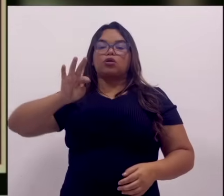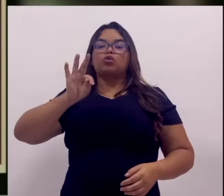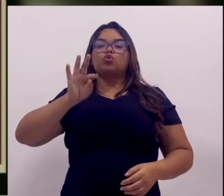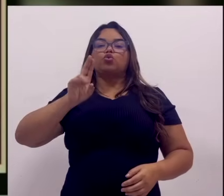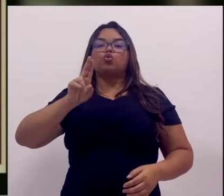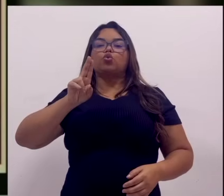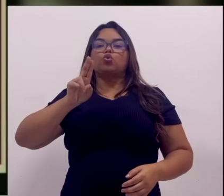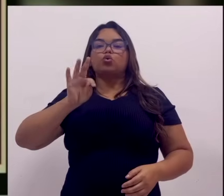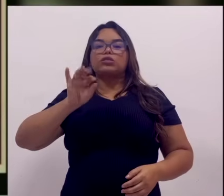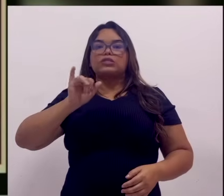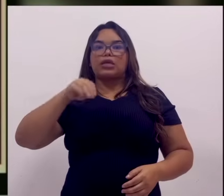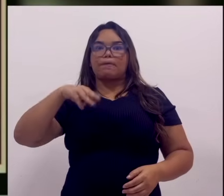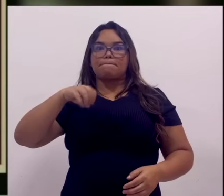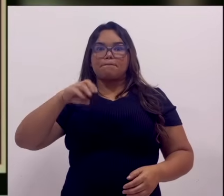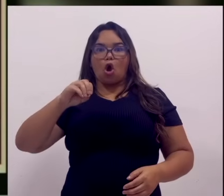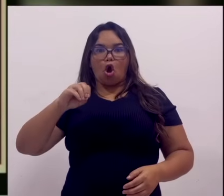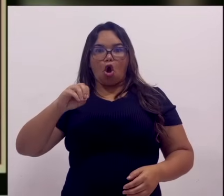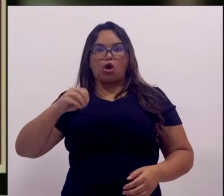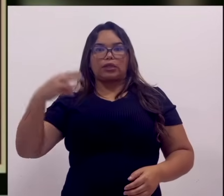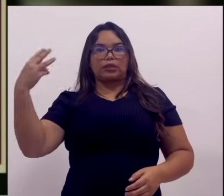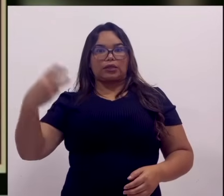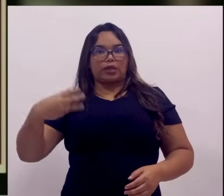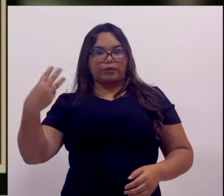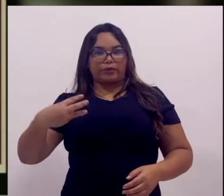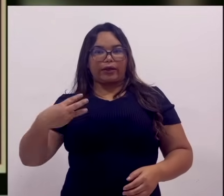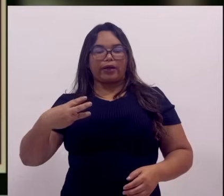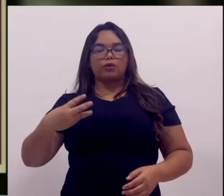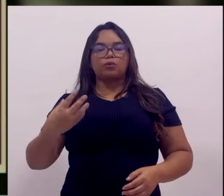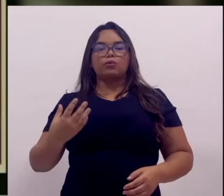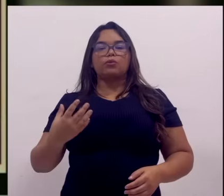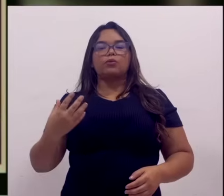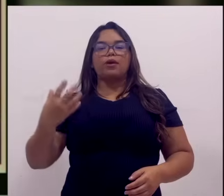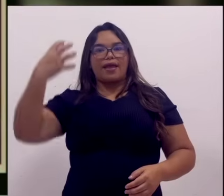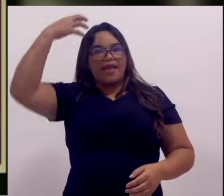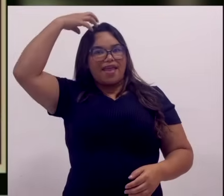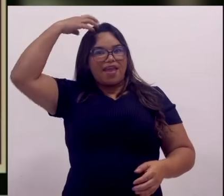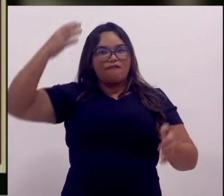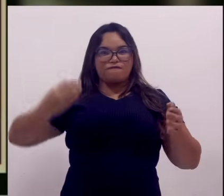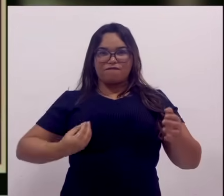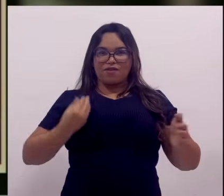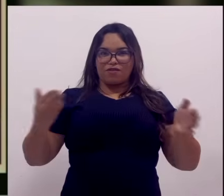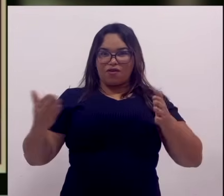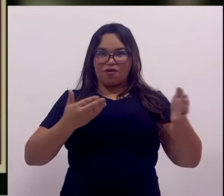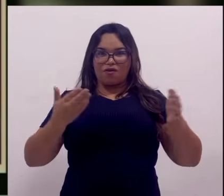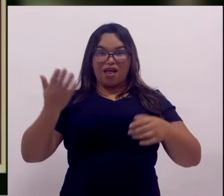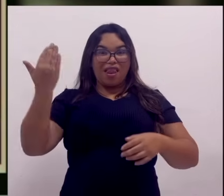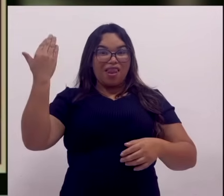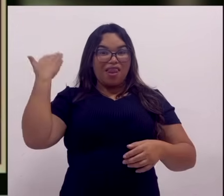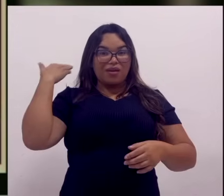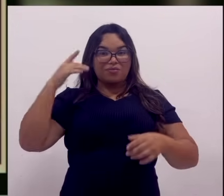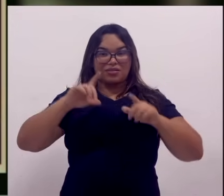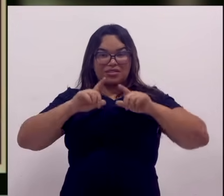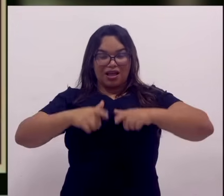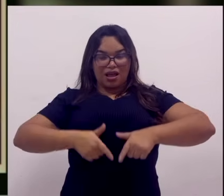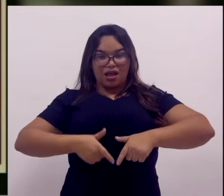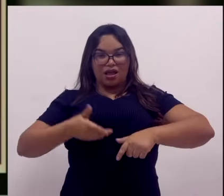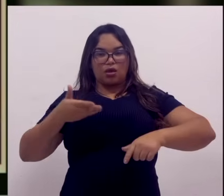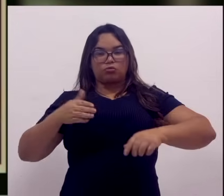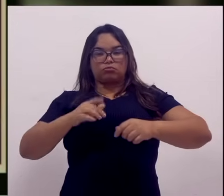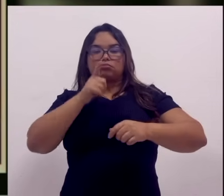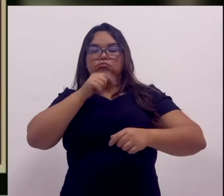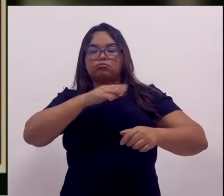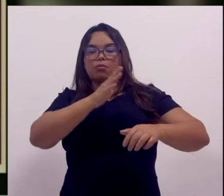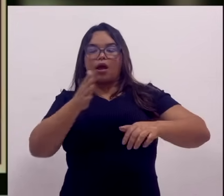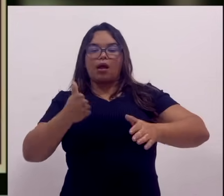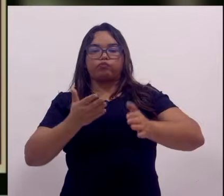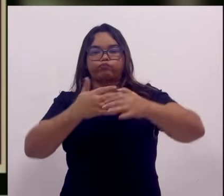do Êxodo. A coroa tríplice, que é da Medopérsia, e que representa, em realidade, o Deus da